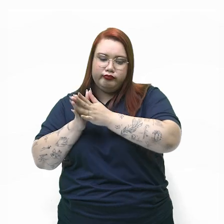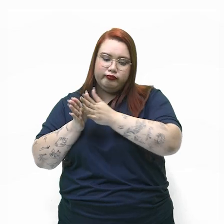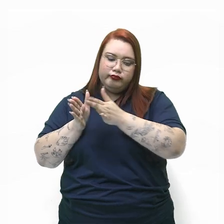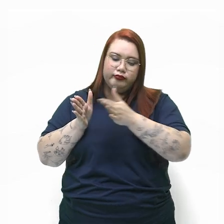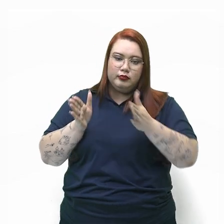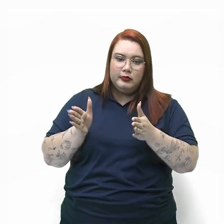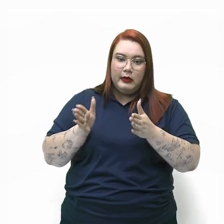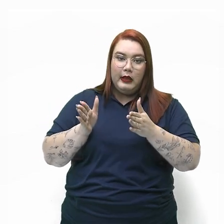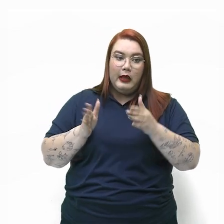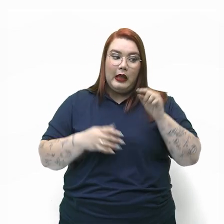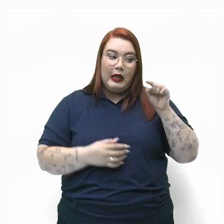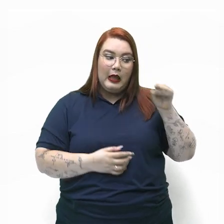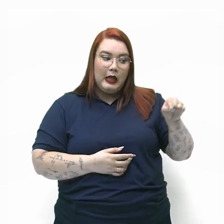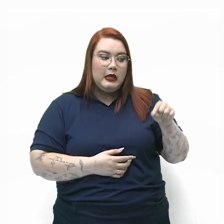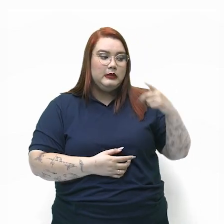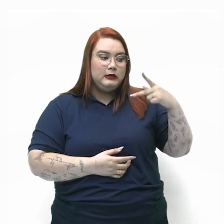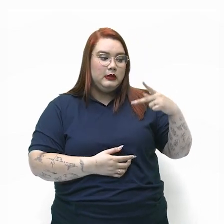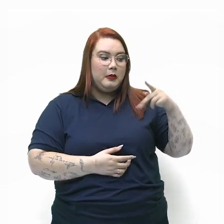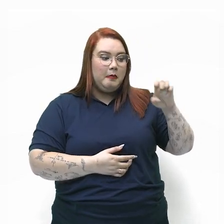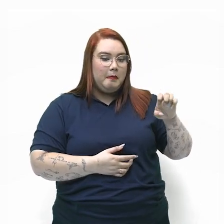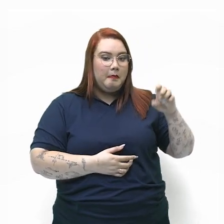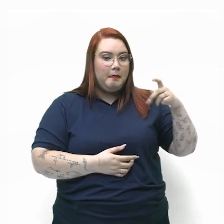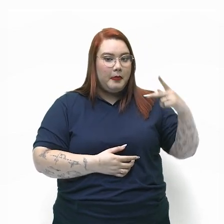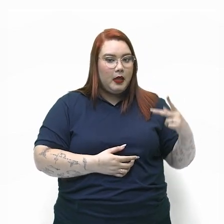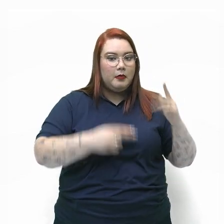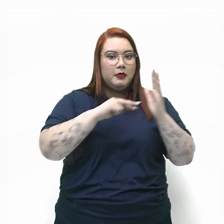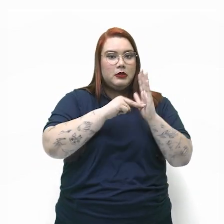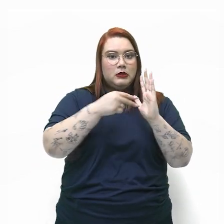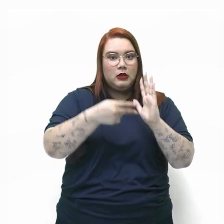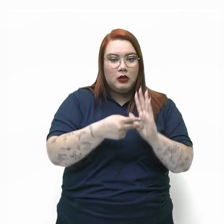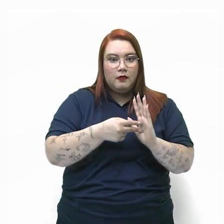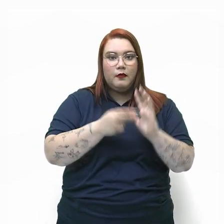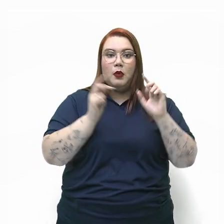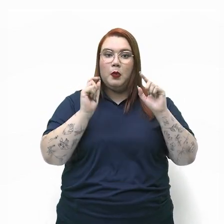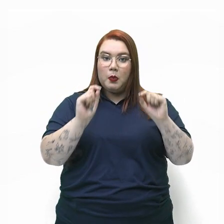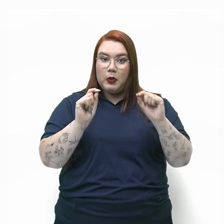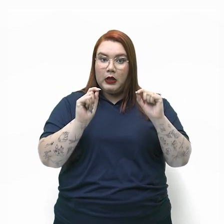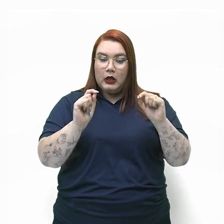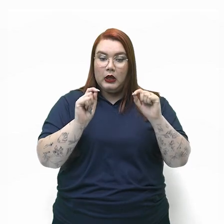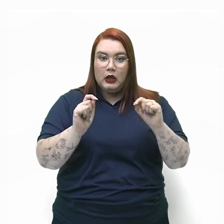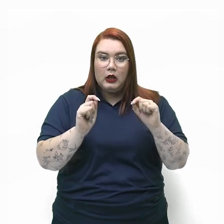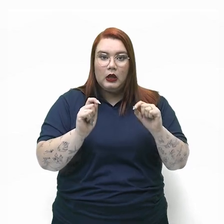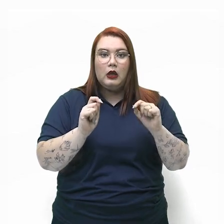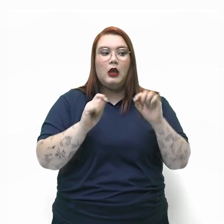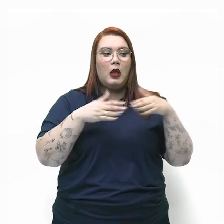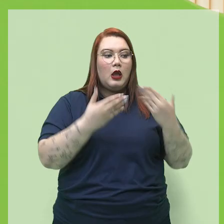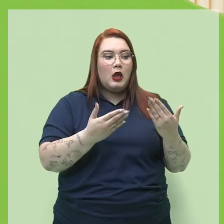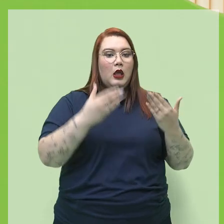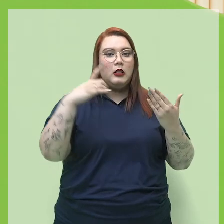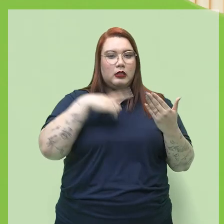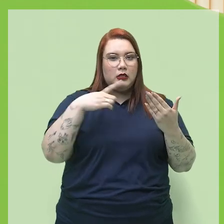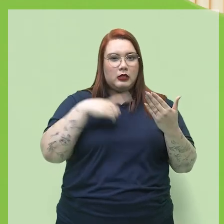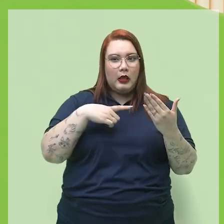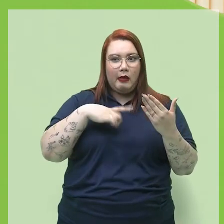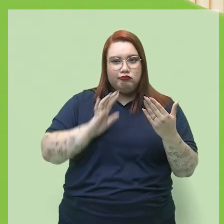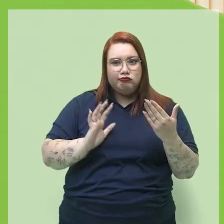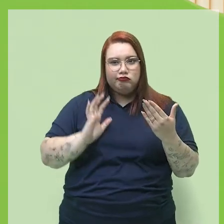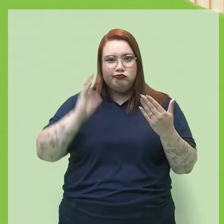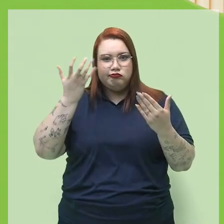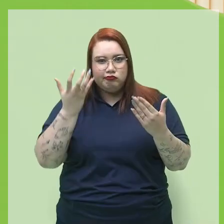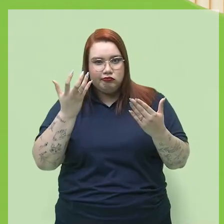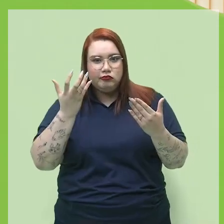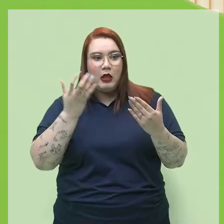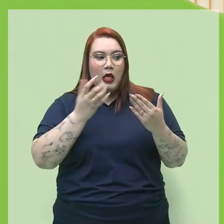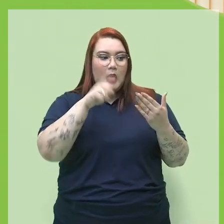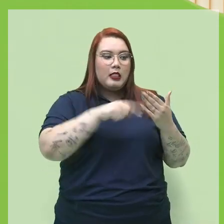prolongado. Já o PEP significa profilaxia pós-exposição, né? Então, houve alguma suspeita, a gente observa que é pós,